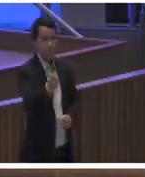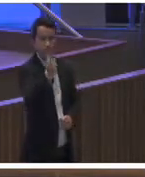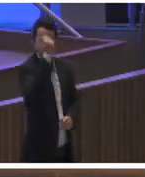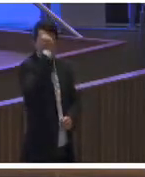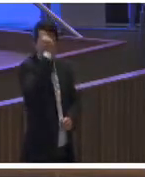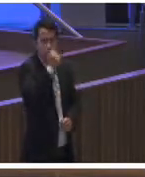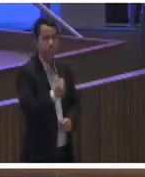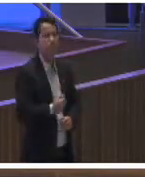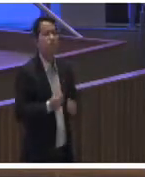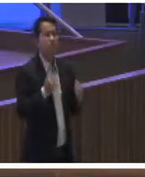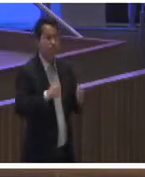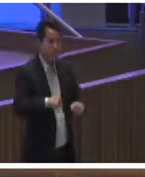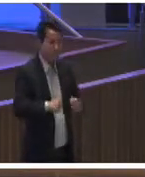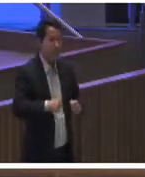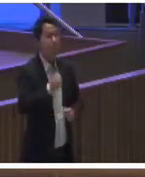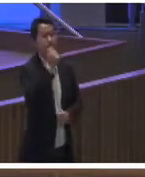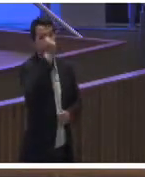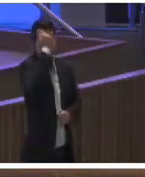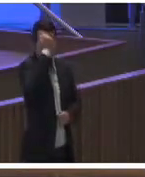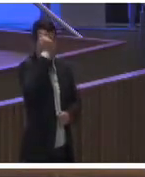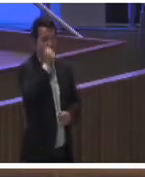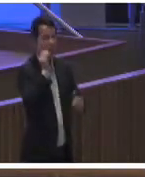menos no último dia.